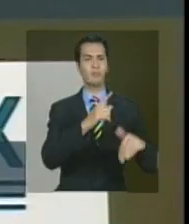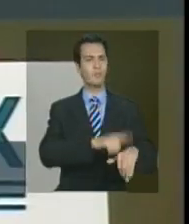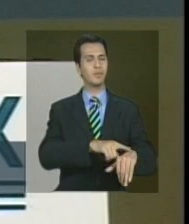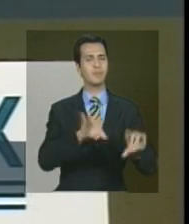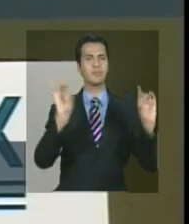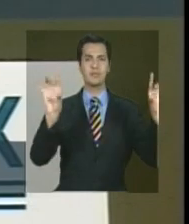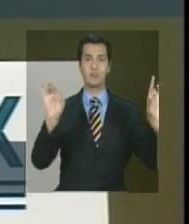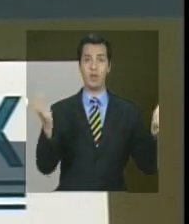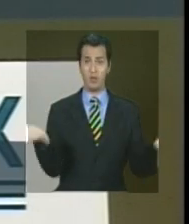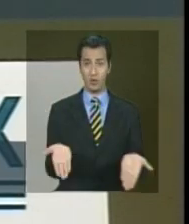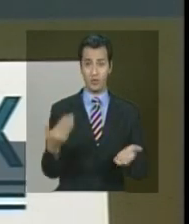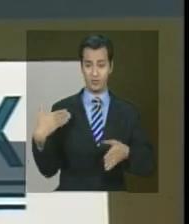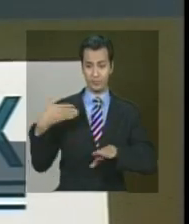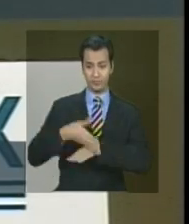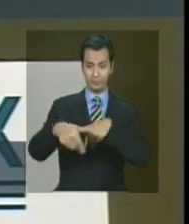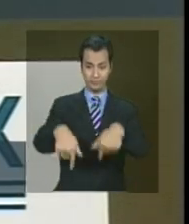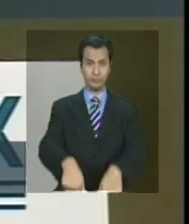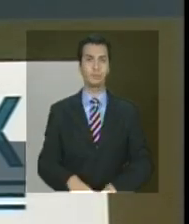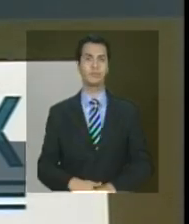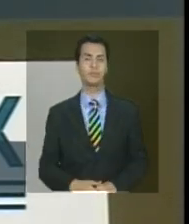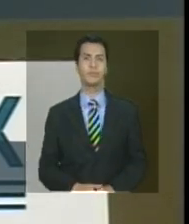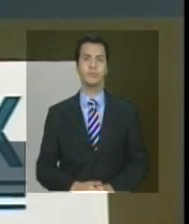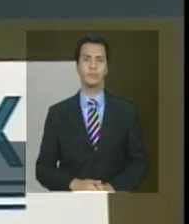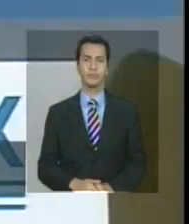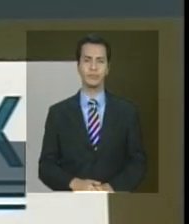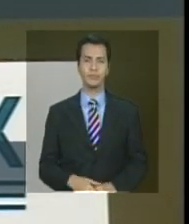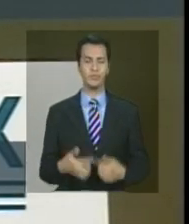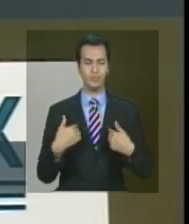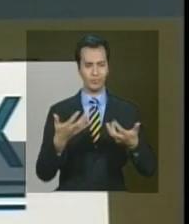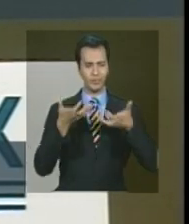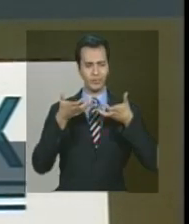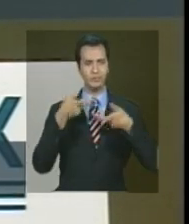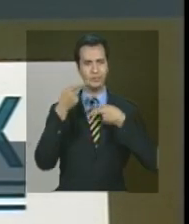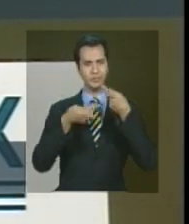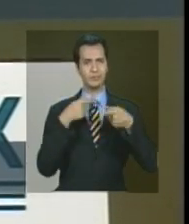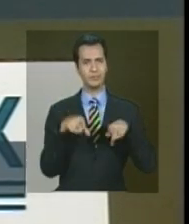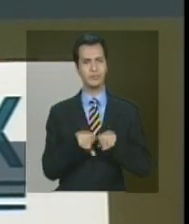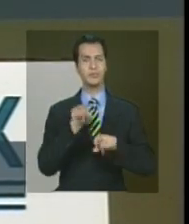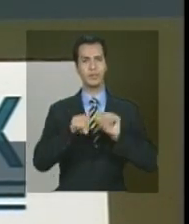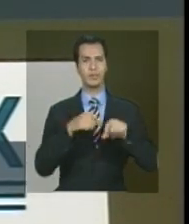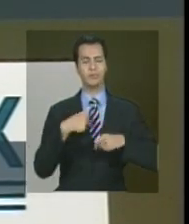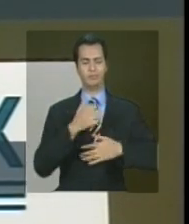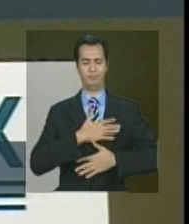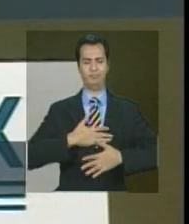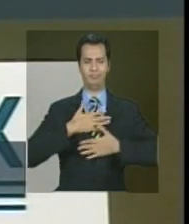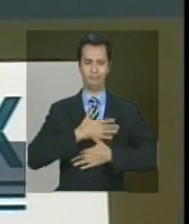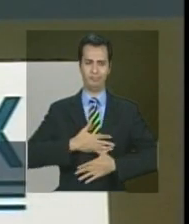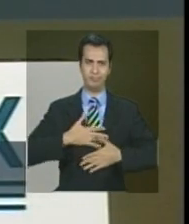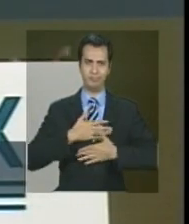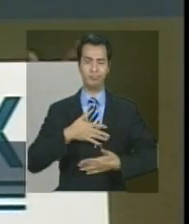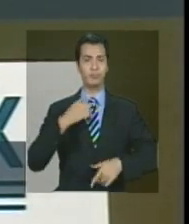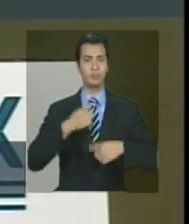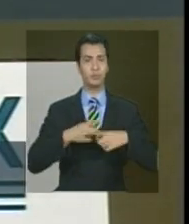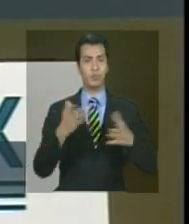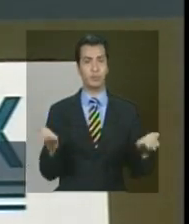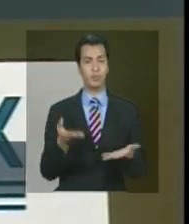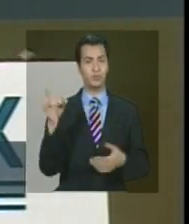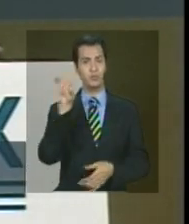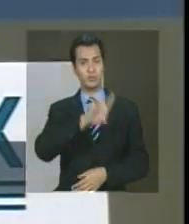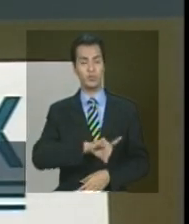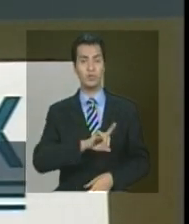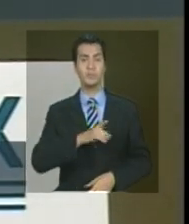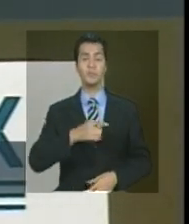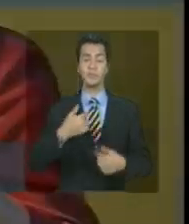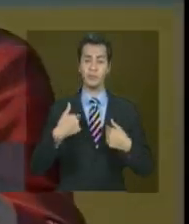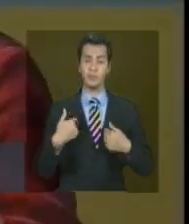aqui. E queria dizer que me sinto muito honrada por esse dia em que eu